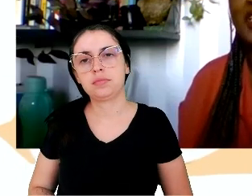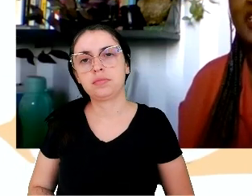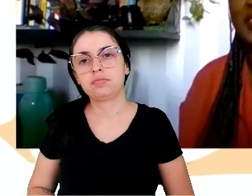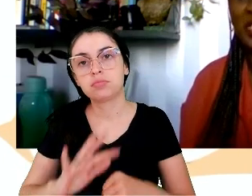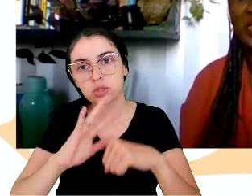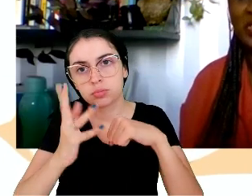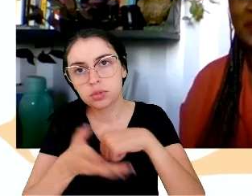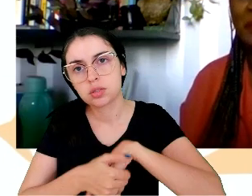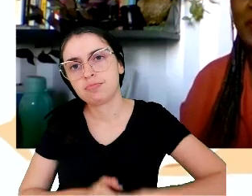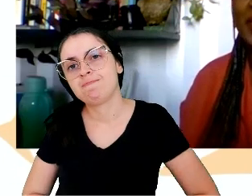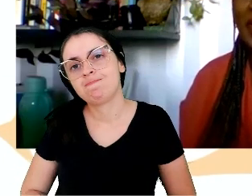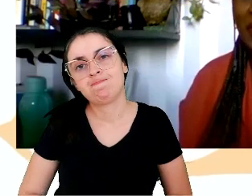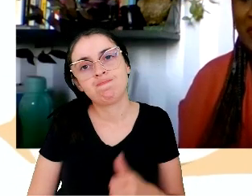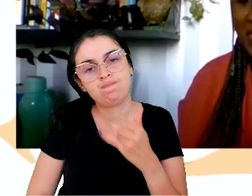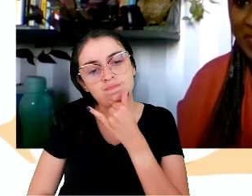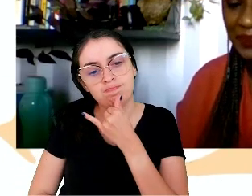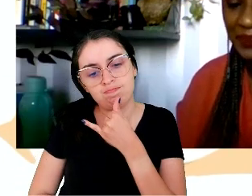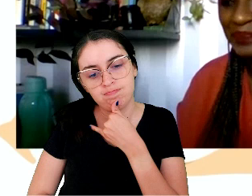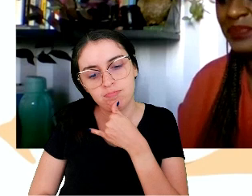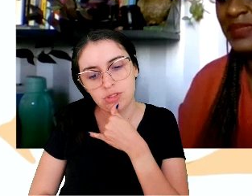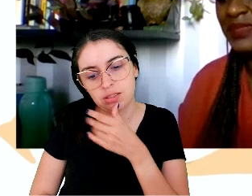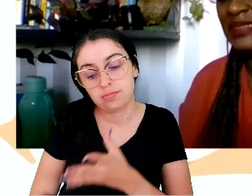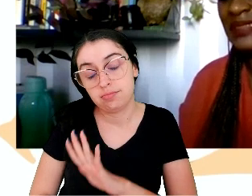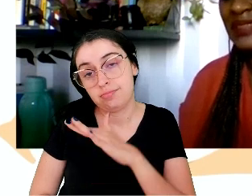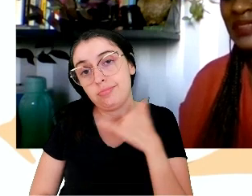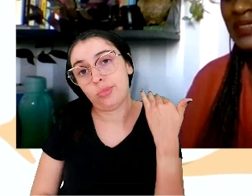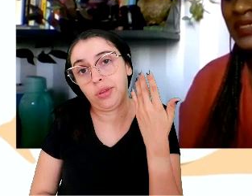pandêmica que, infelizmente, perdeu a vida